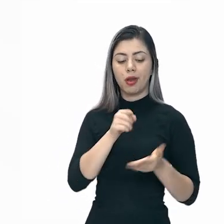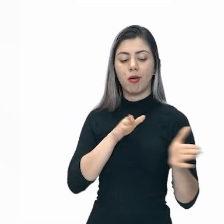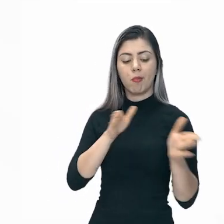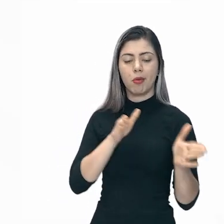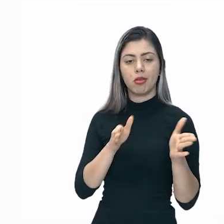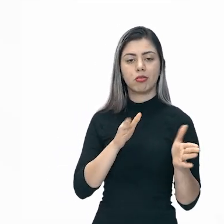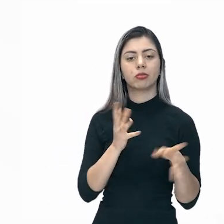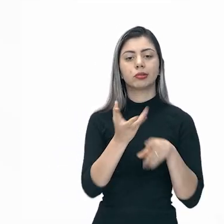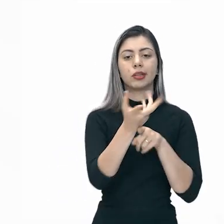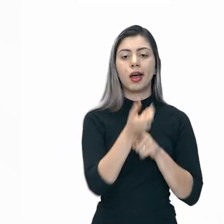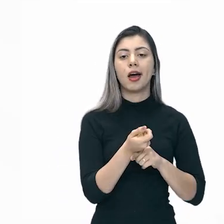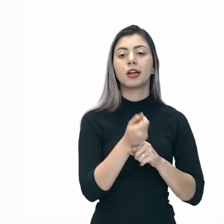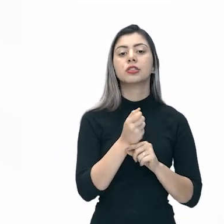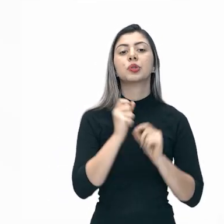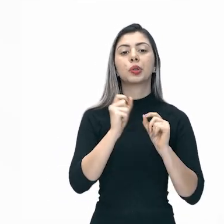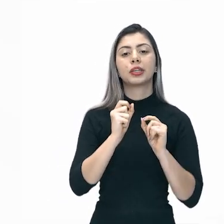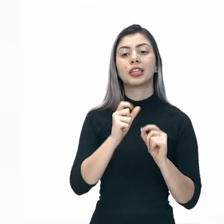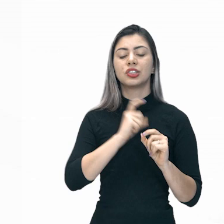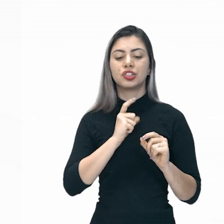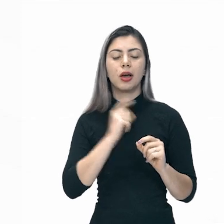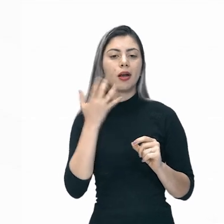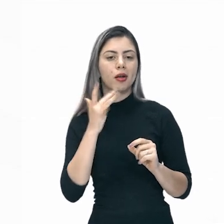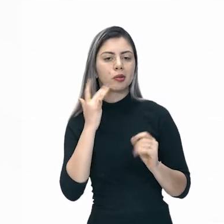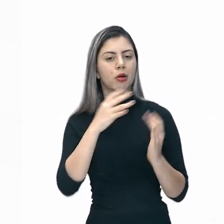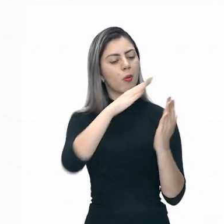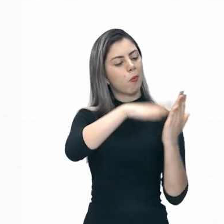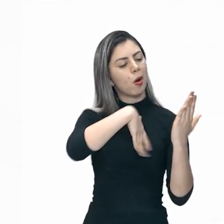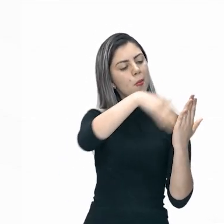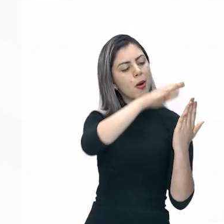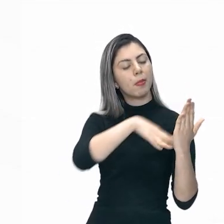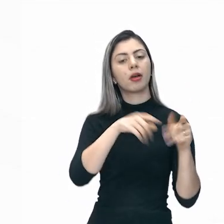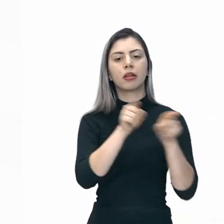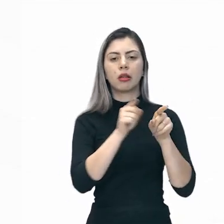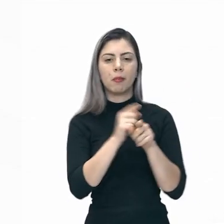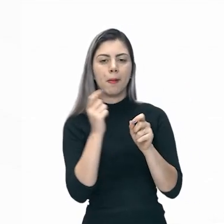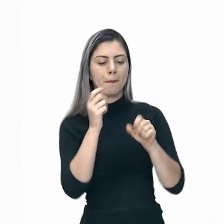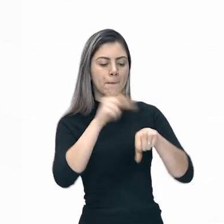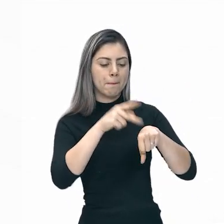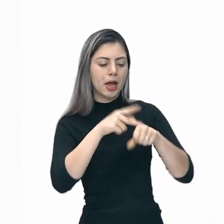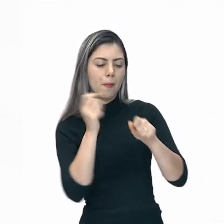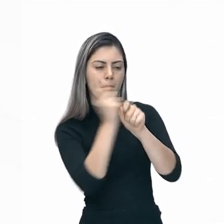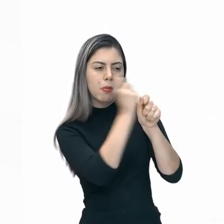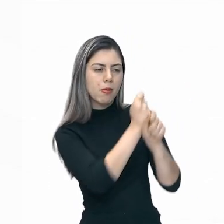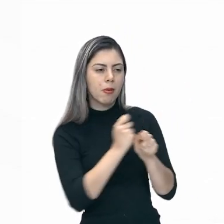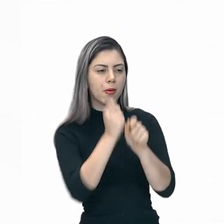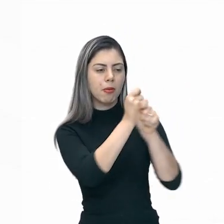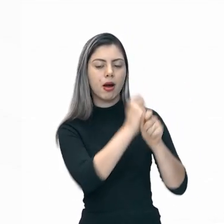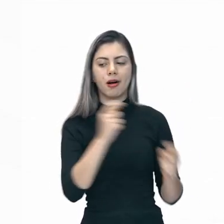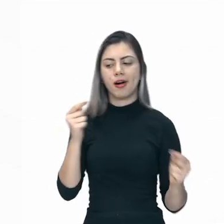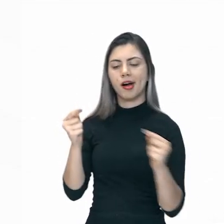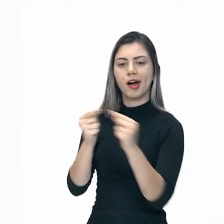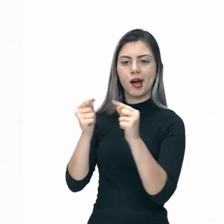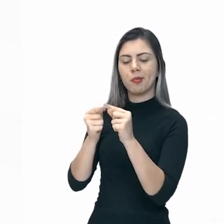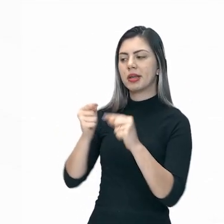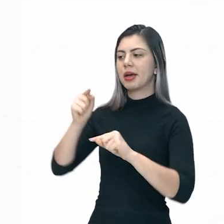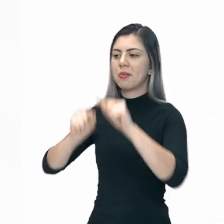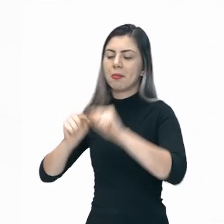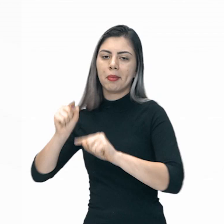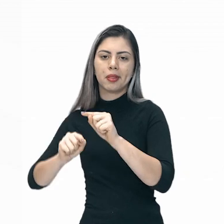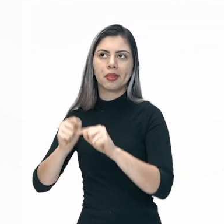período dependia do uso de pigmentos naturais e esculturas em pedras para criar representações de